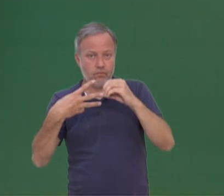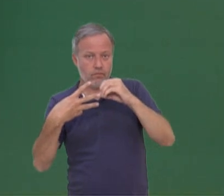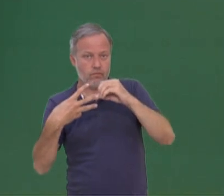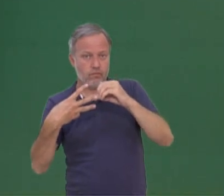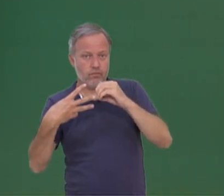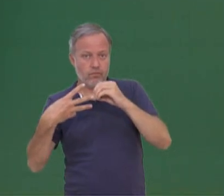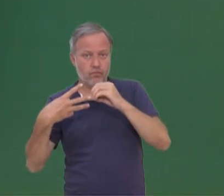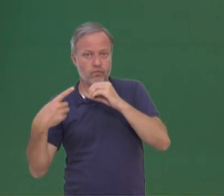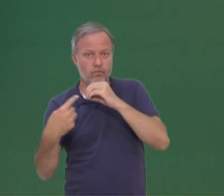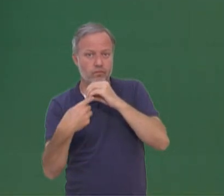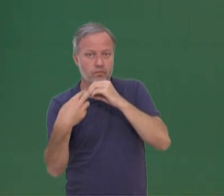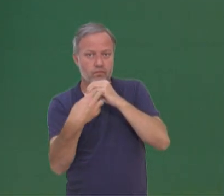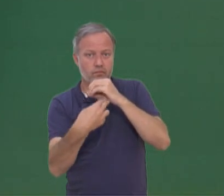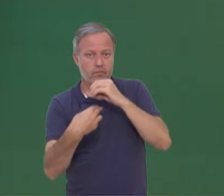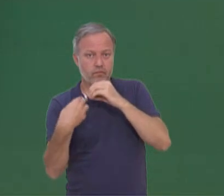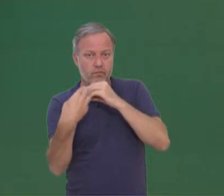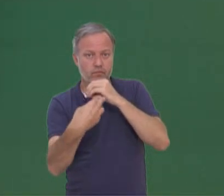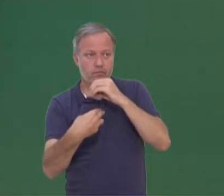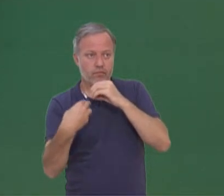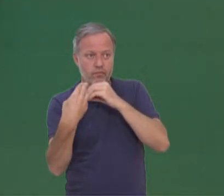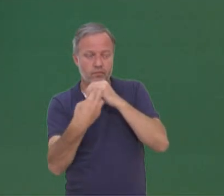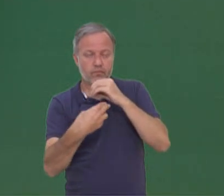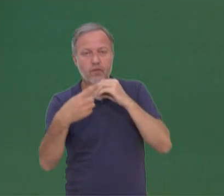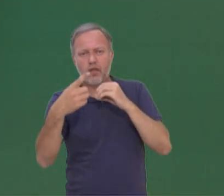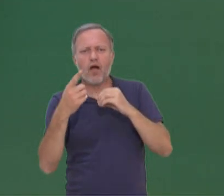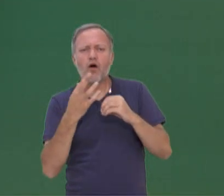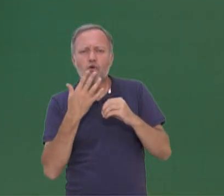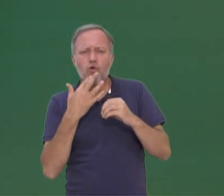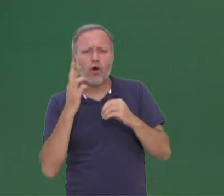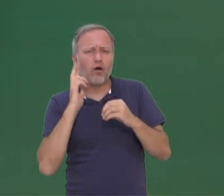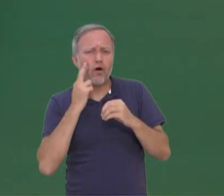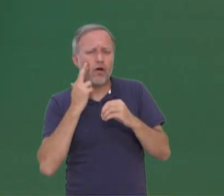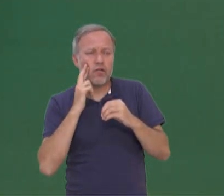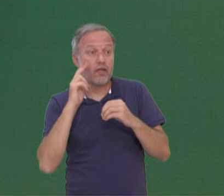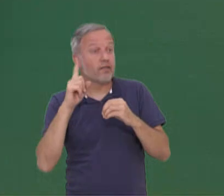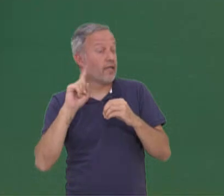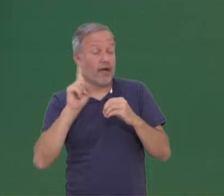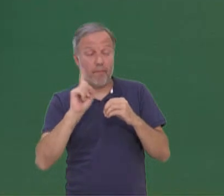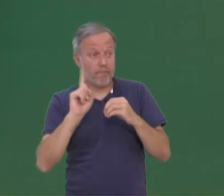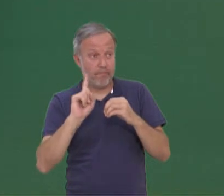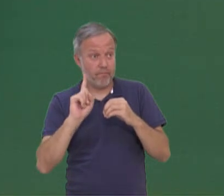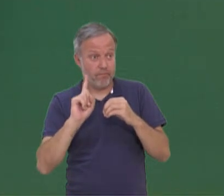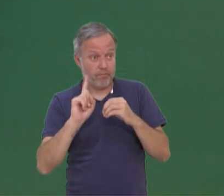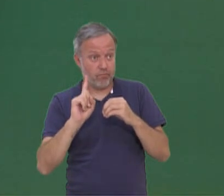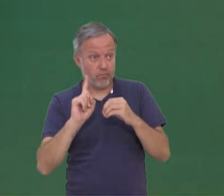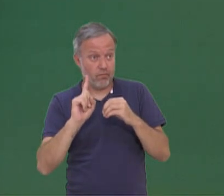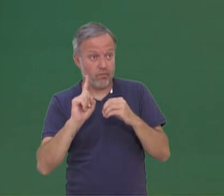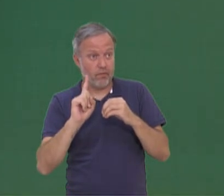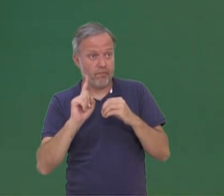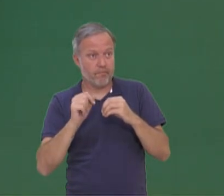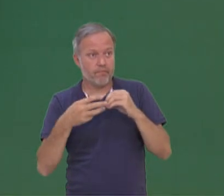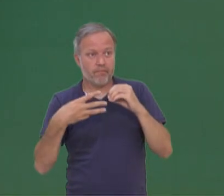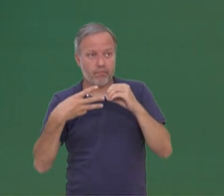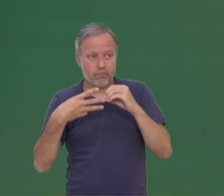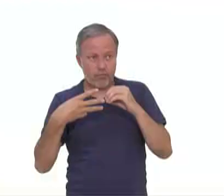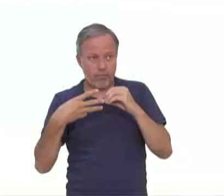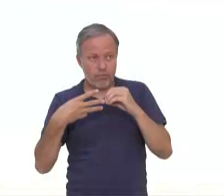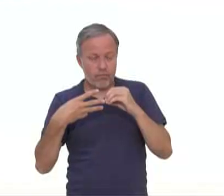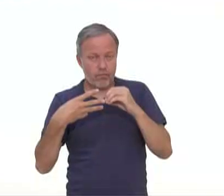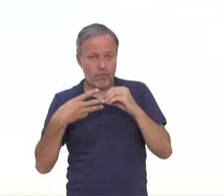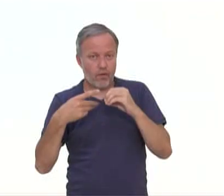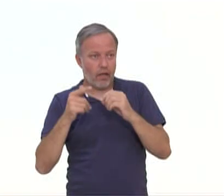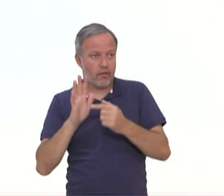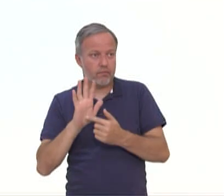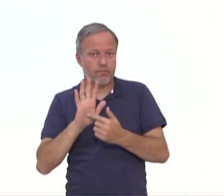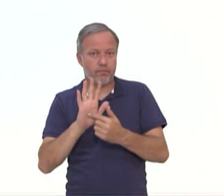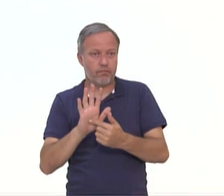o núcleo. Ah, essa célula é rosa? Não, o corante usado deixou rosa. Cuidado. O que eu quero